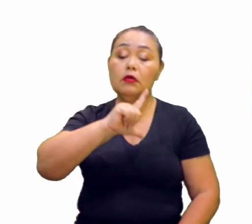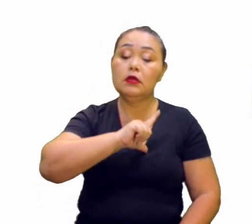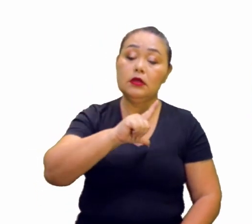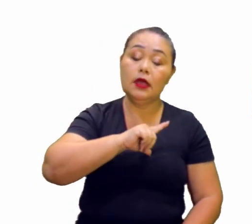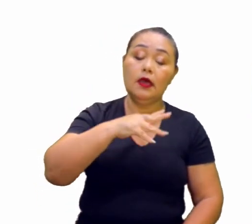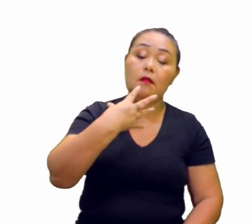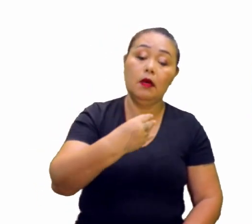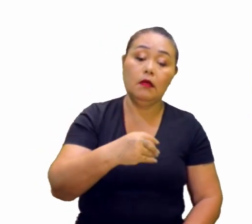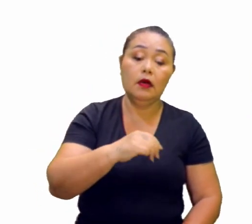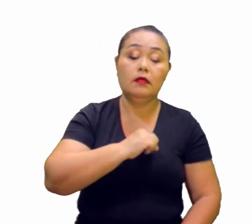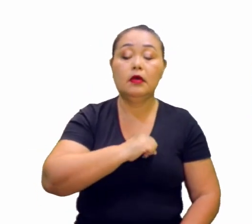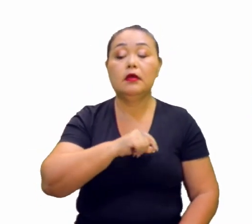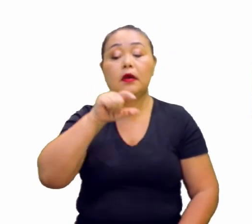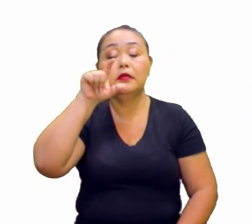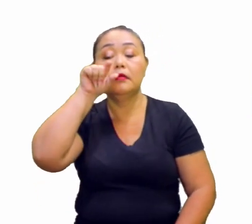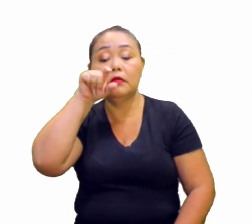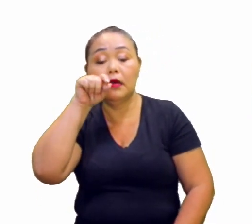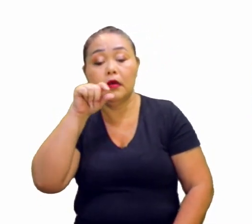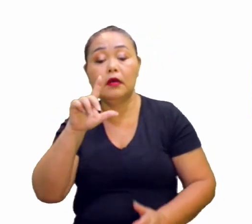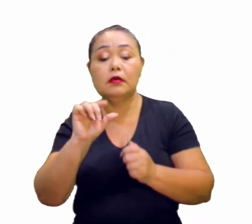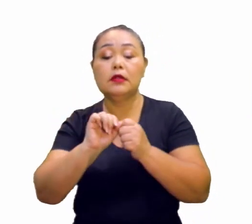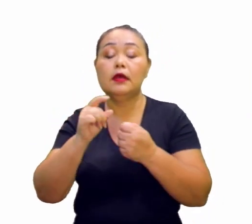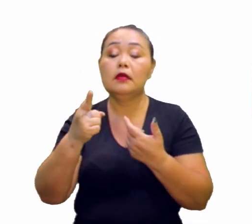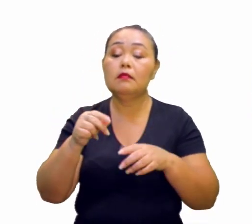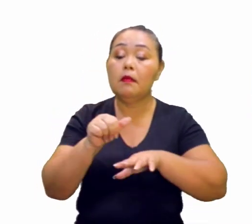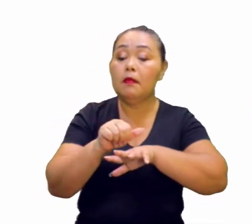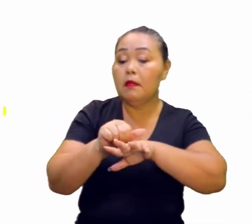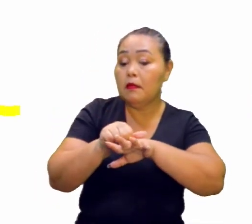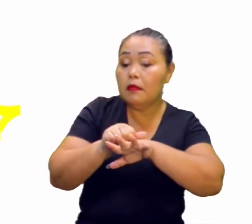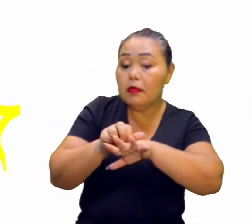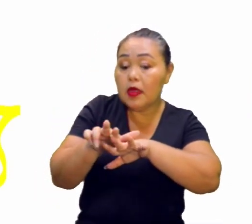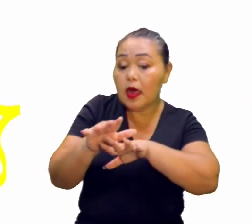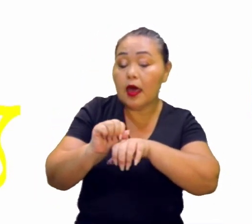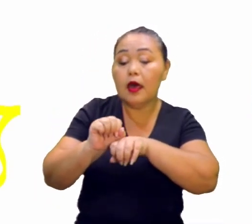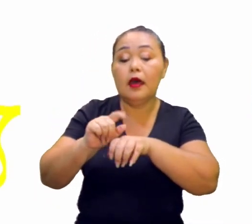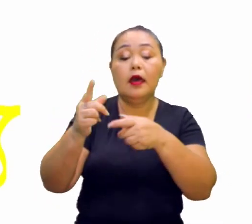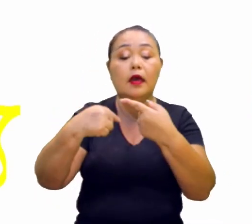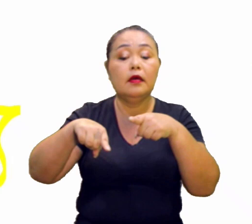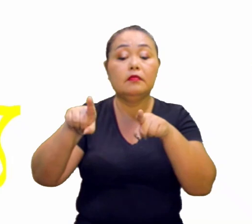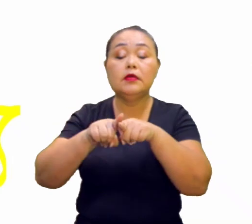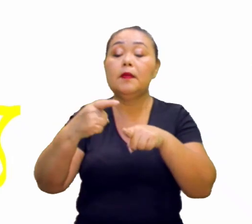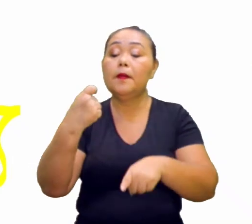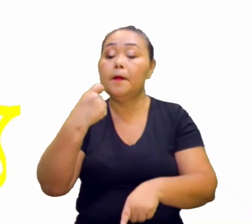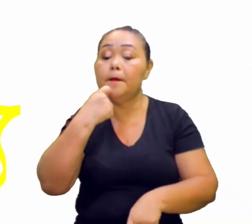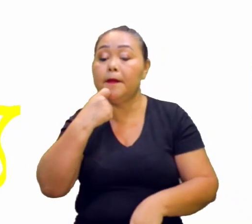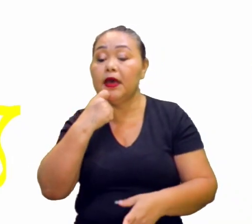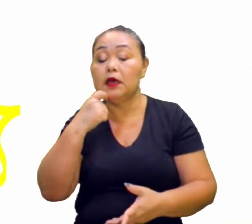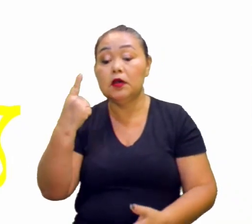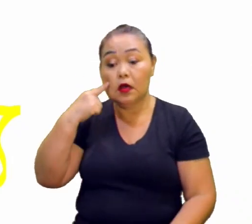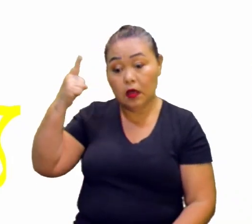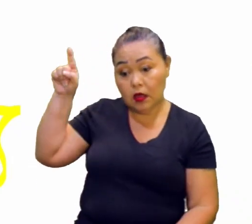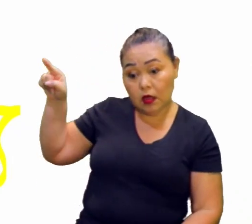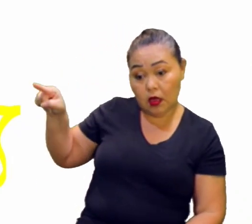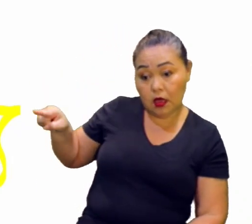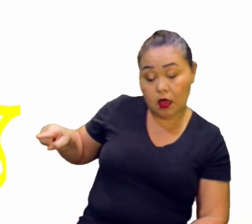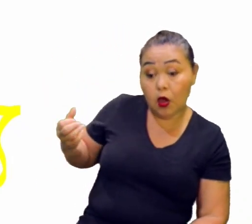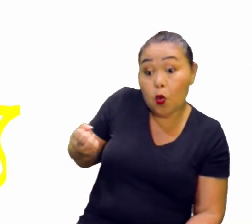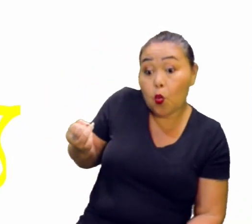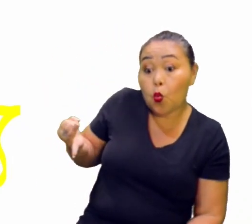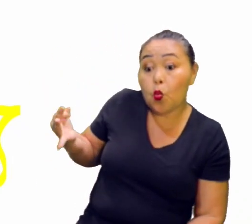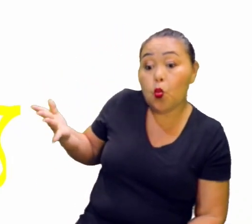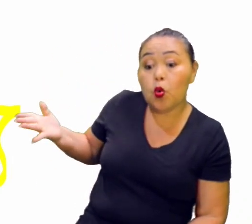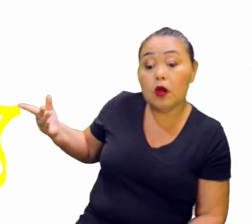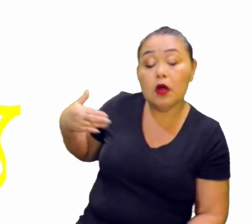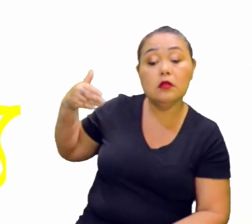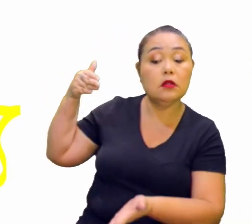os répteis e os nossos peixes, cujas descrições aqui de quantidades de espécies até a